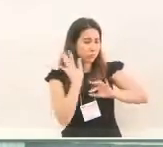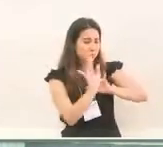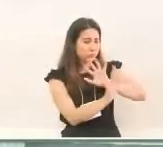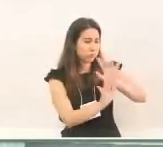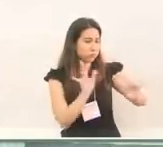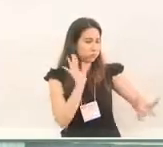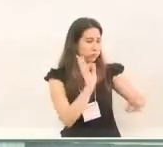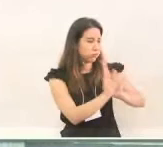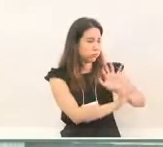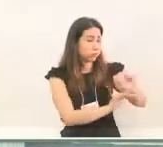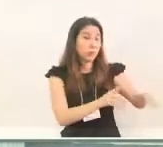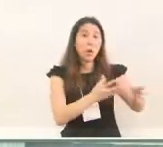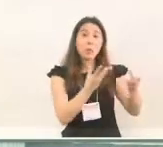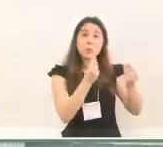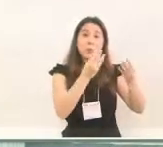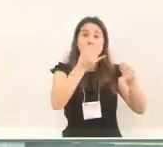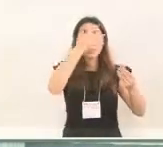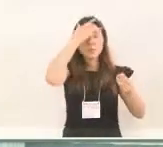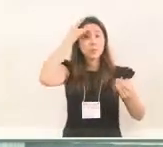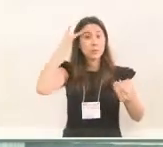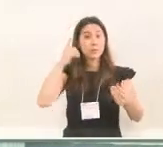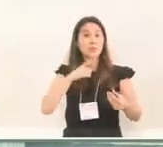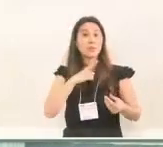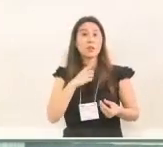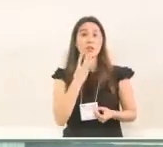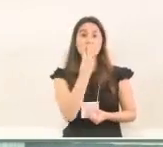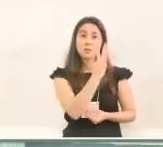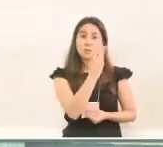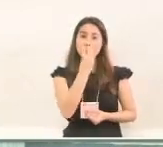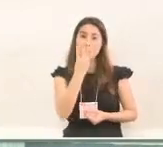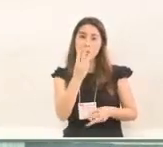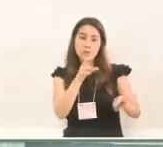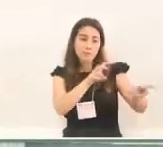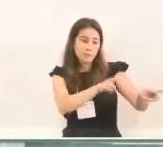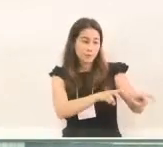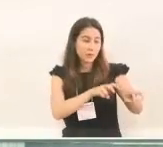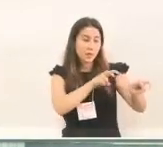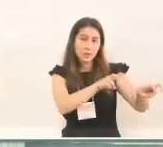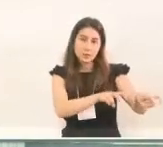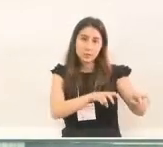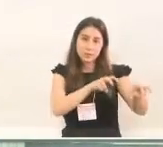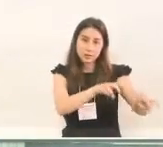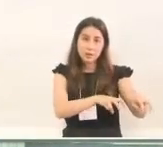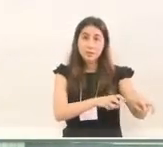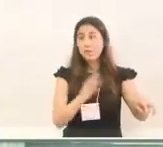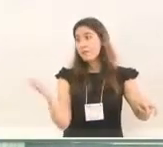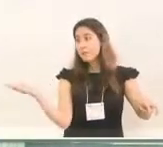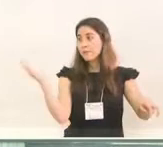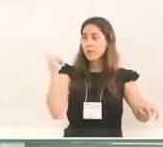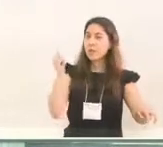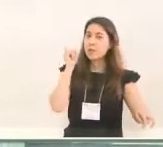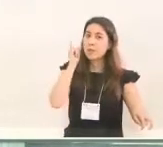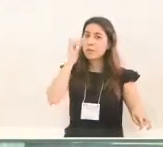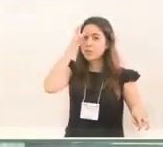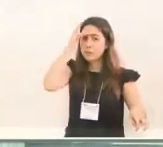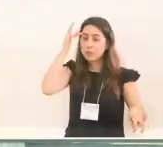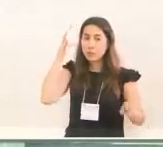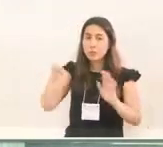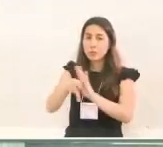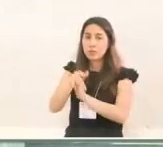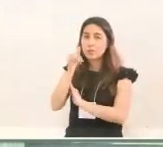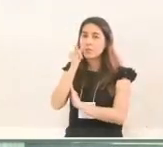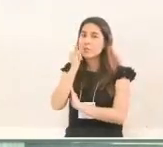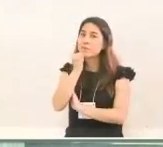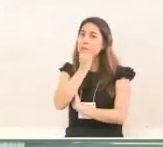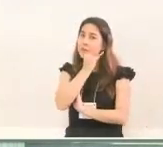tínhamos em são joão trinta e três fazendas que receberam os italianos principalmente os italianos né